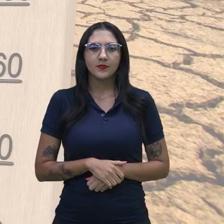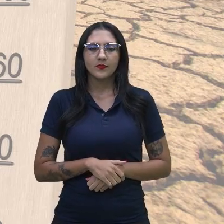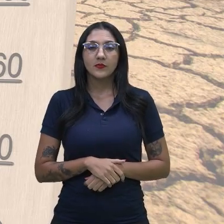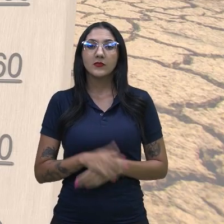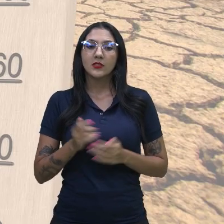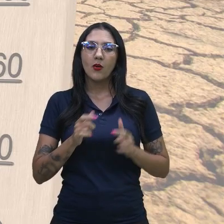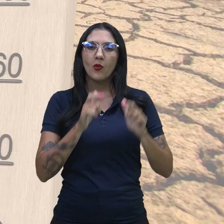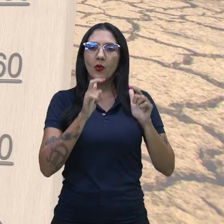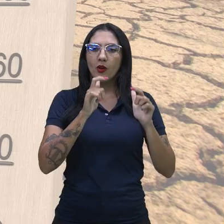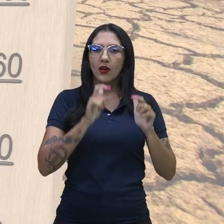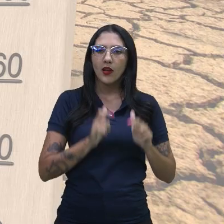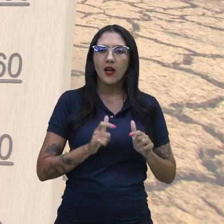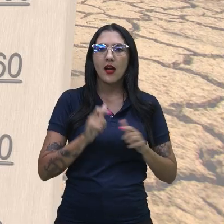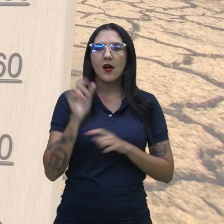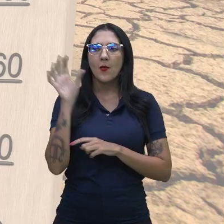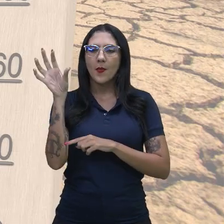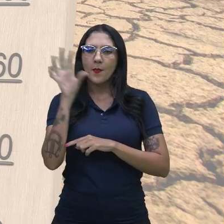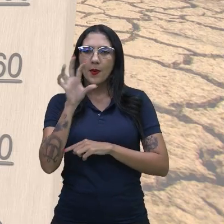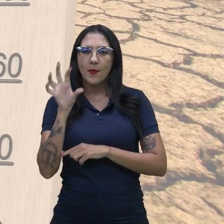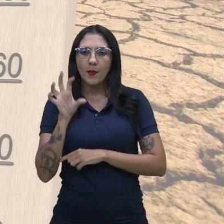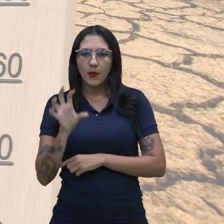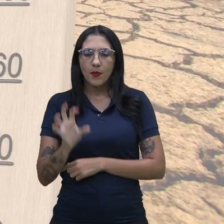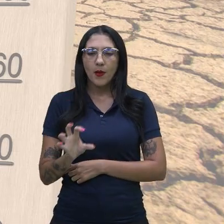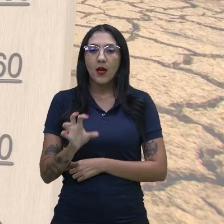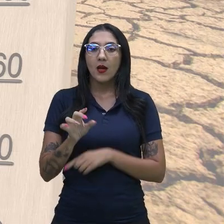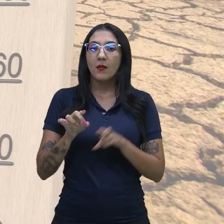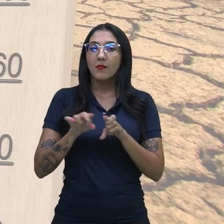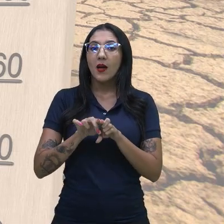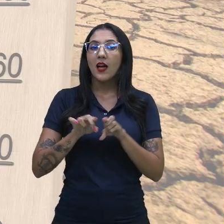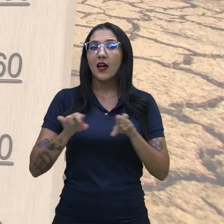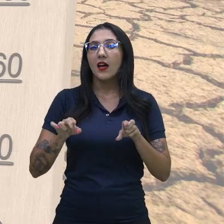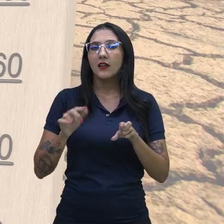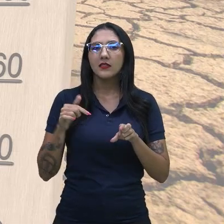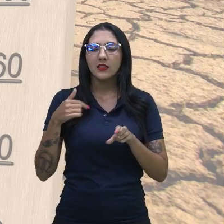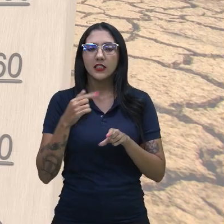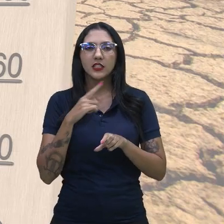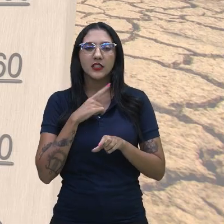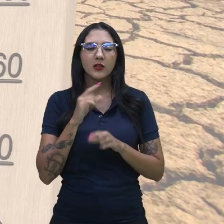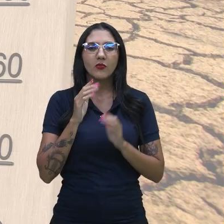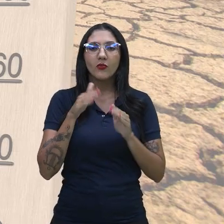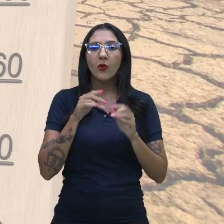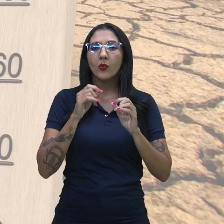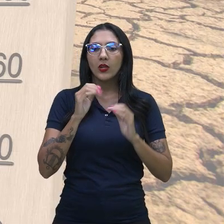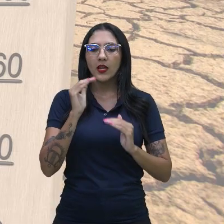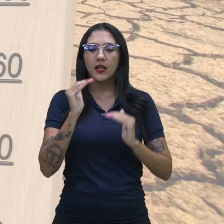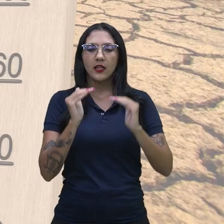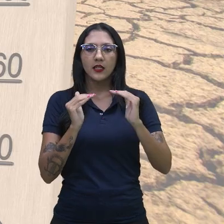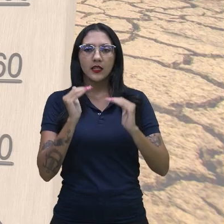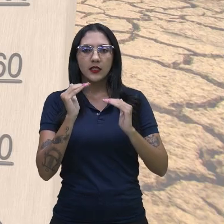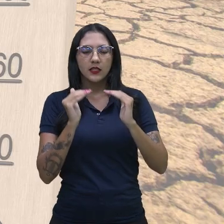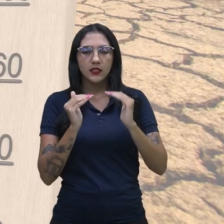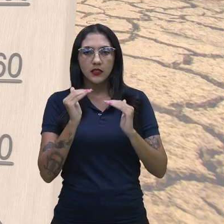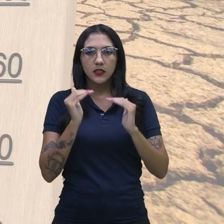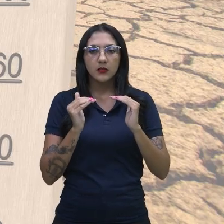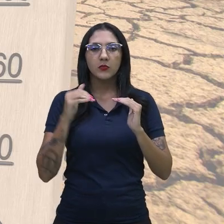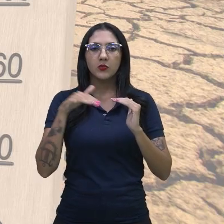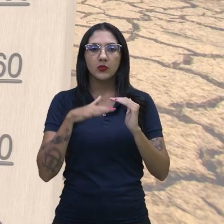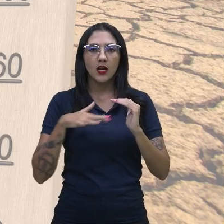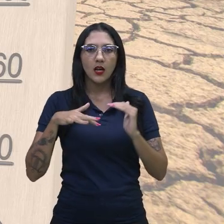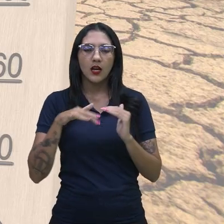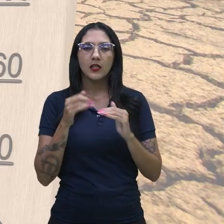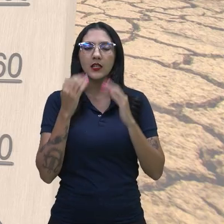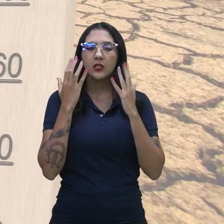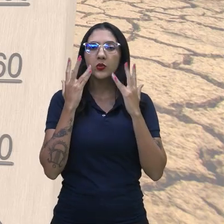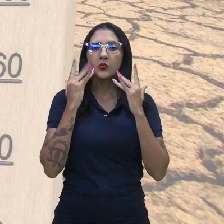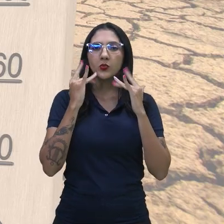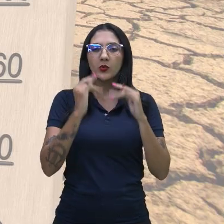local, na escala regional, mas nós estamos falando de equilíbrio ecológico, né, equilíbrio